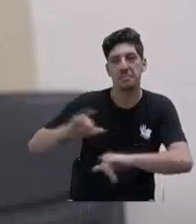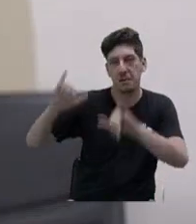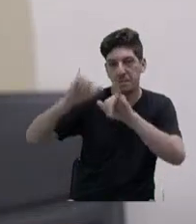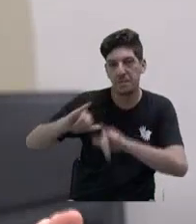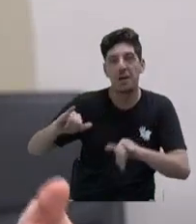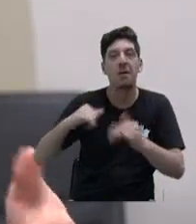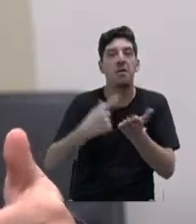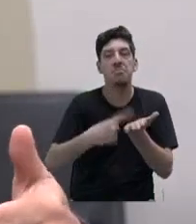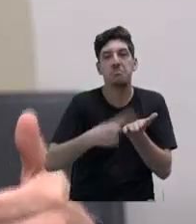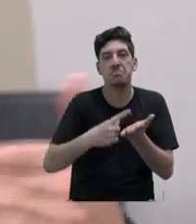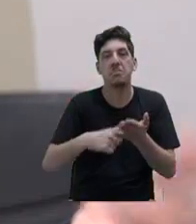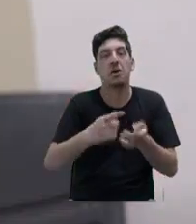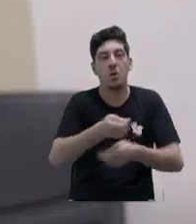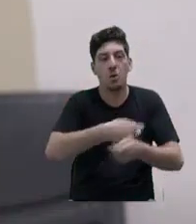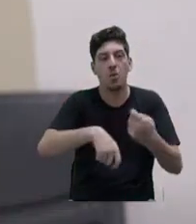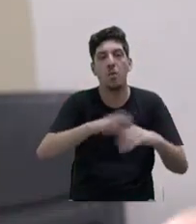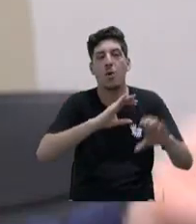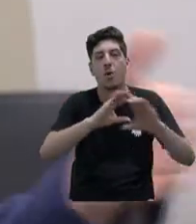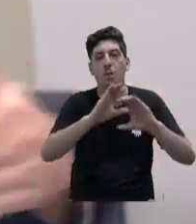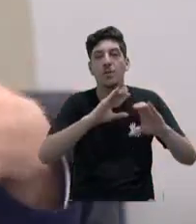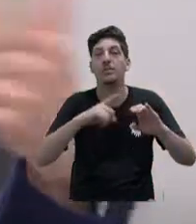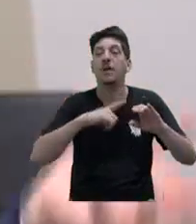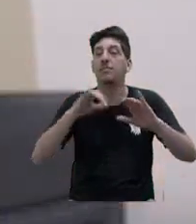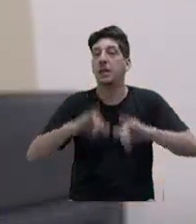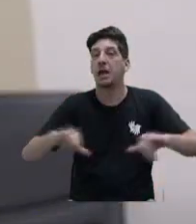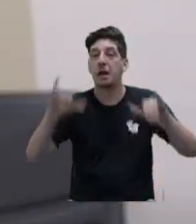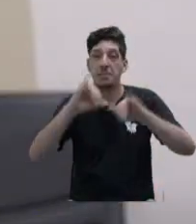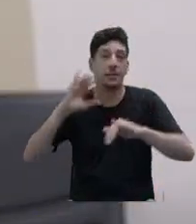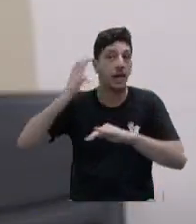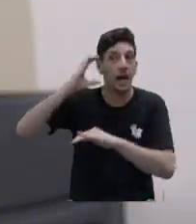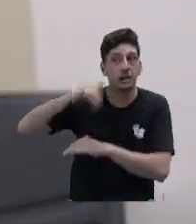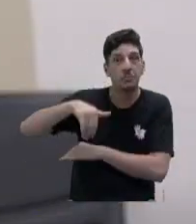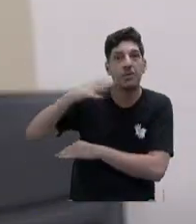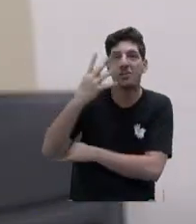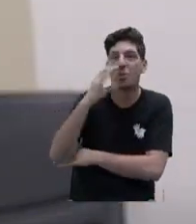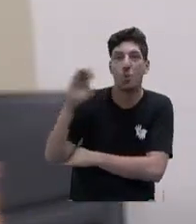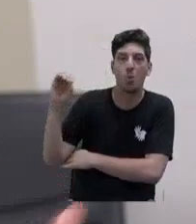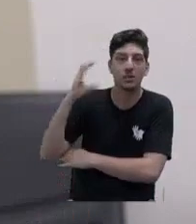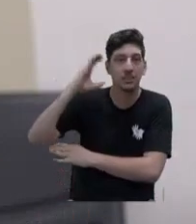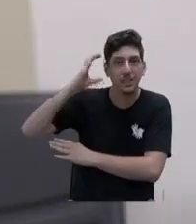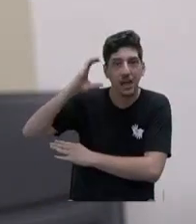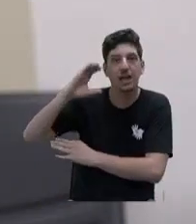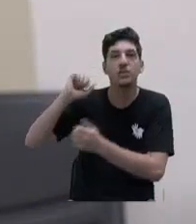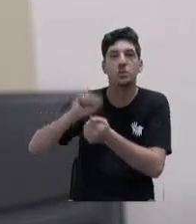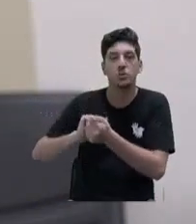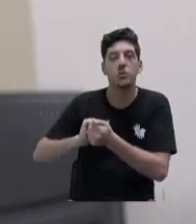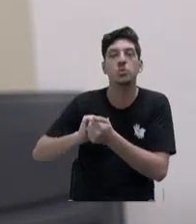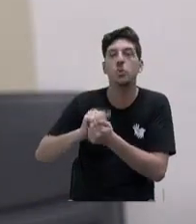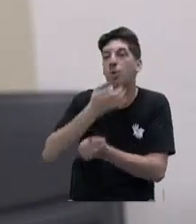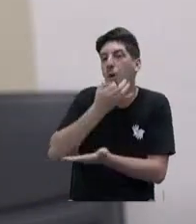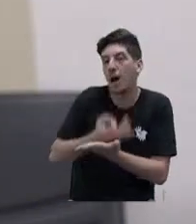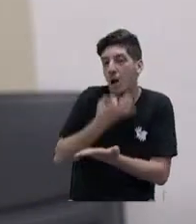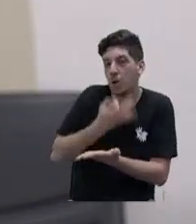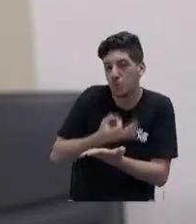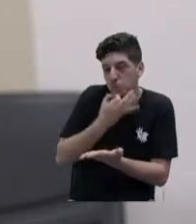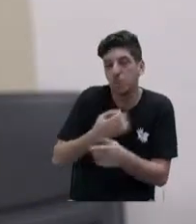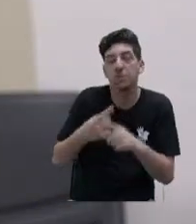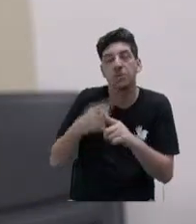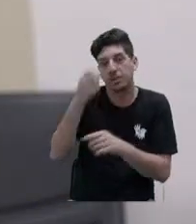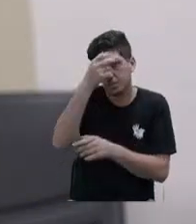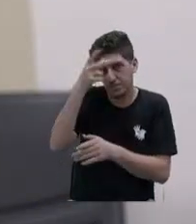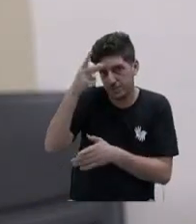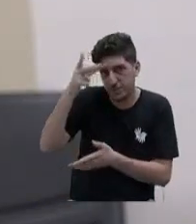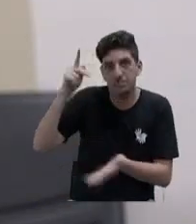com a comunicação lá que nós vamos fazer campanha nas rádios, nas mais de 400 rádios com áudios, para que os prefeitos